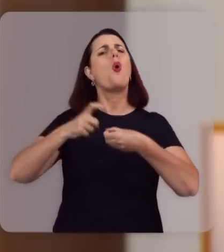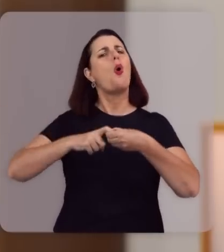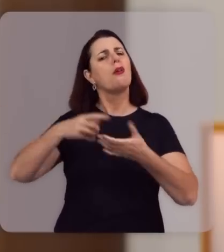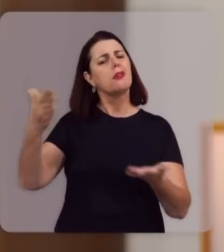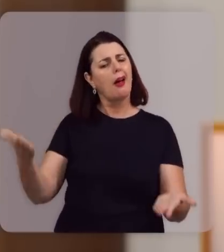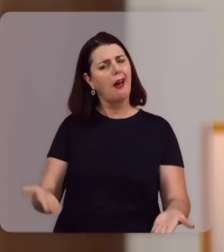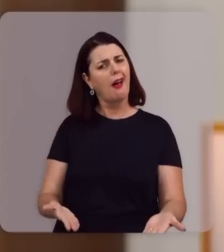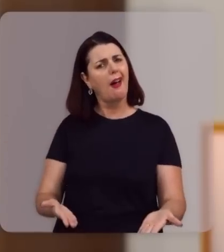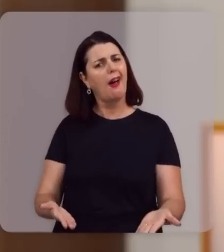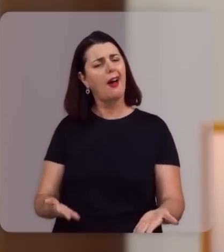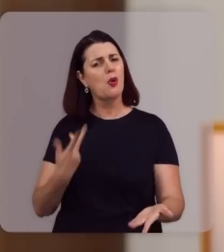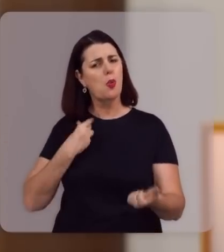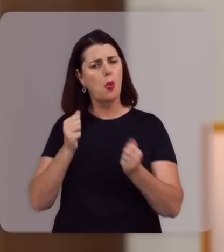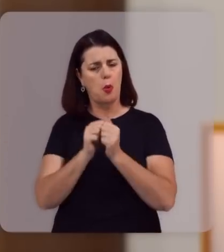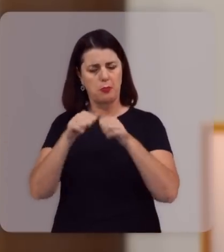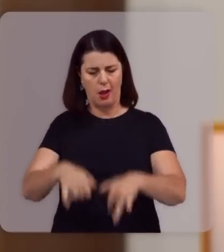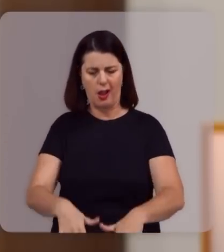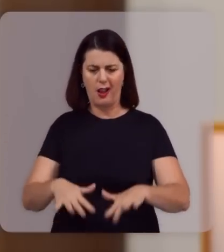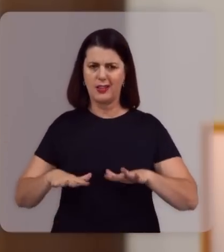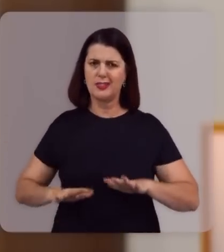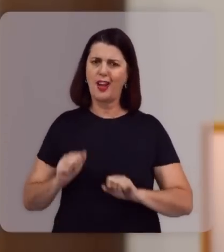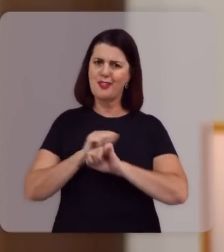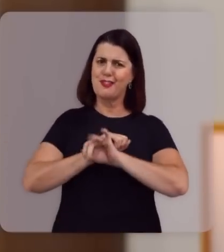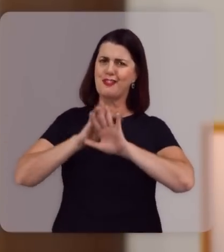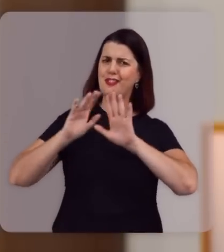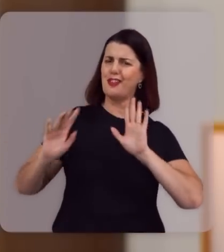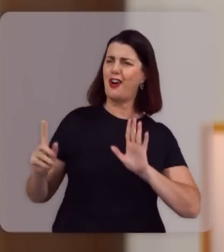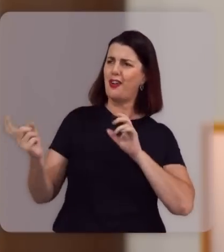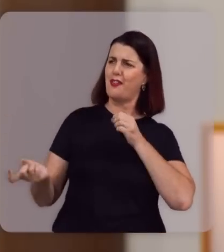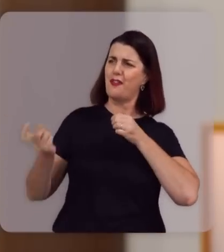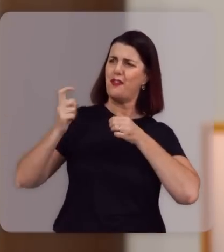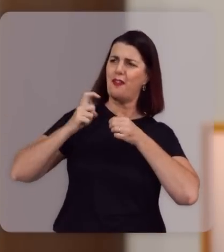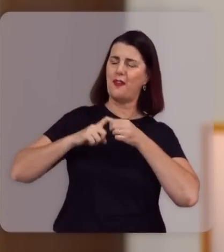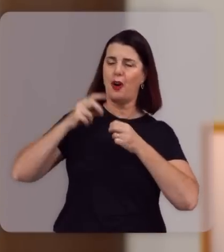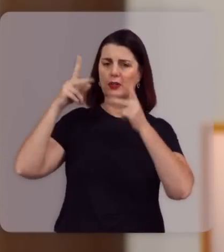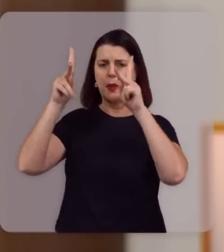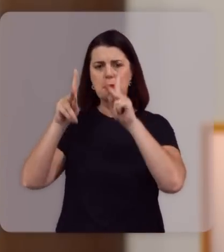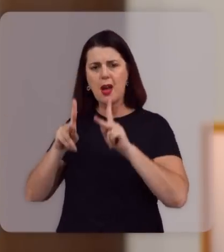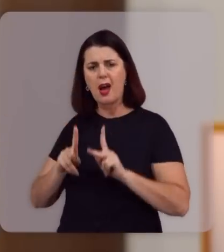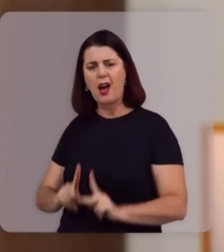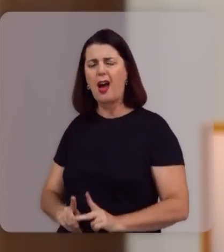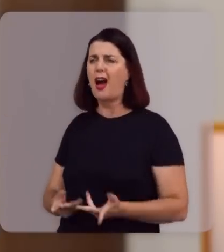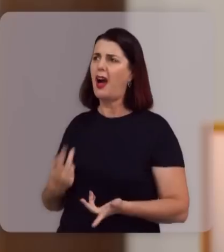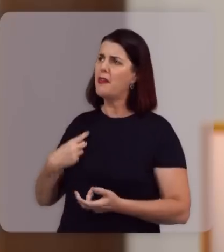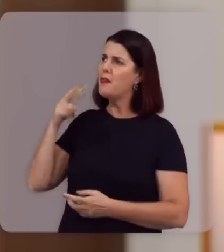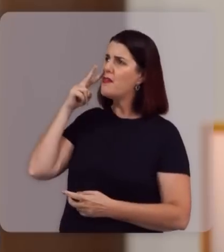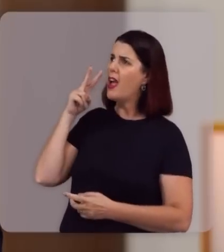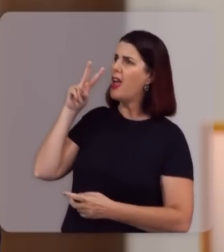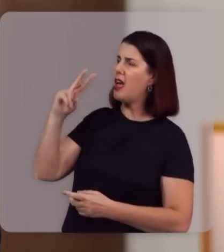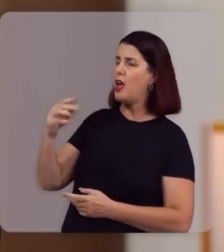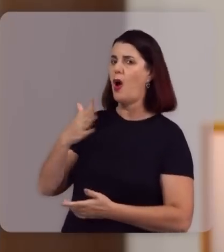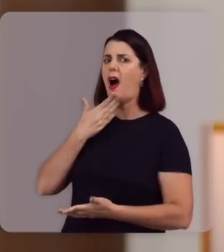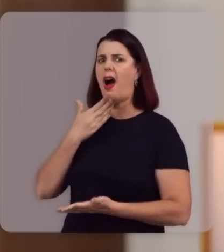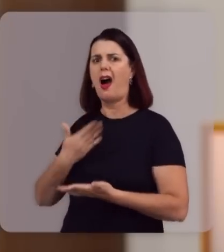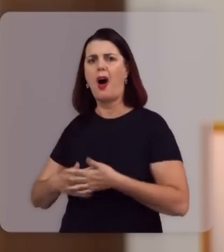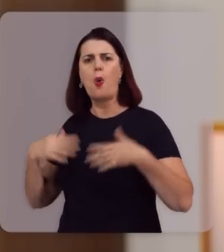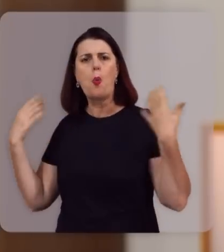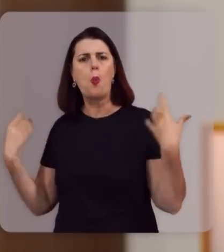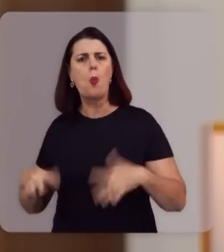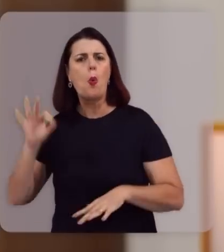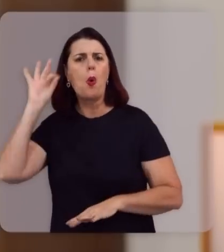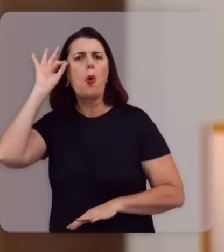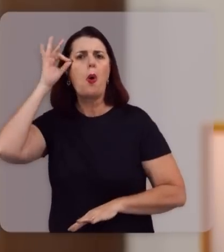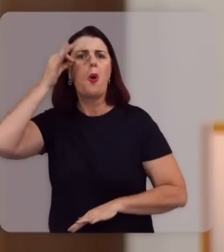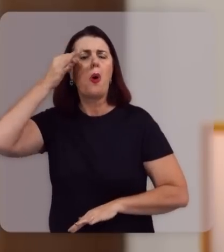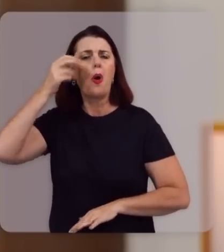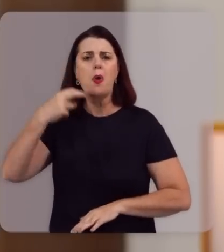nós em grande majestade e glória, na sua vinda pessoal, visível, audível, inesperada,